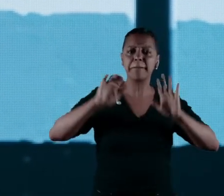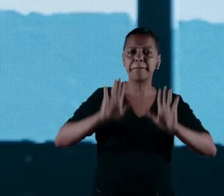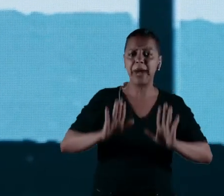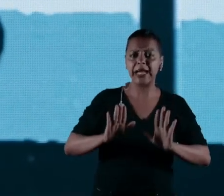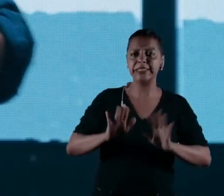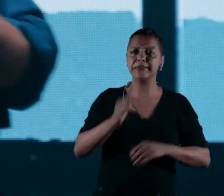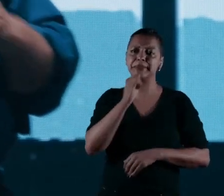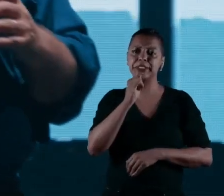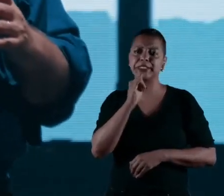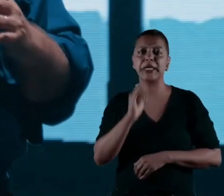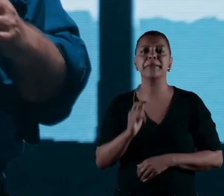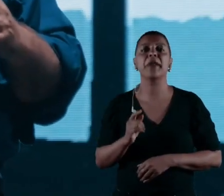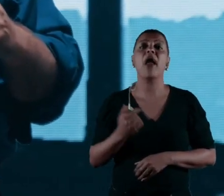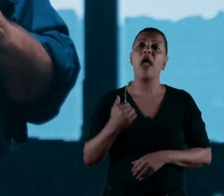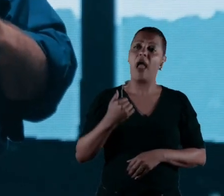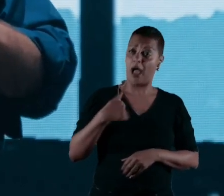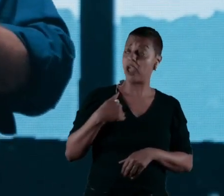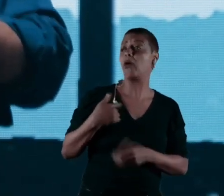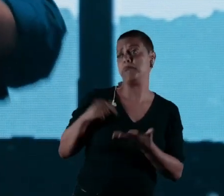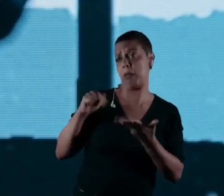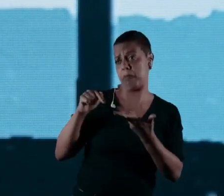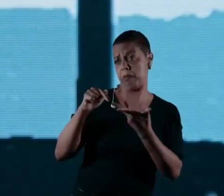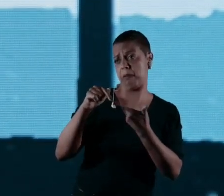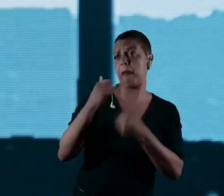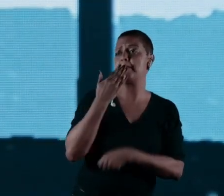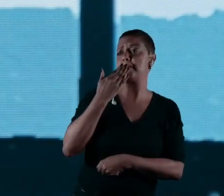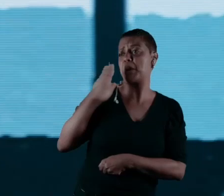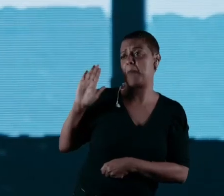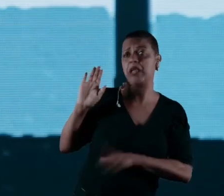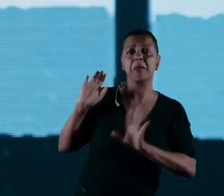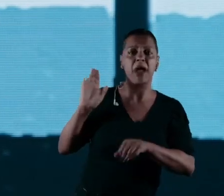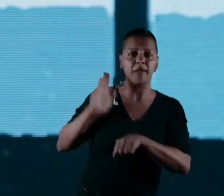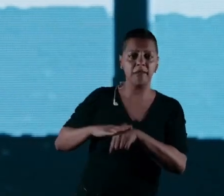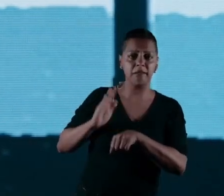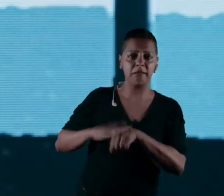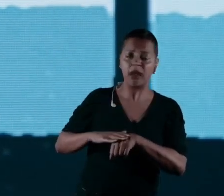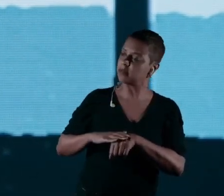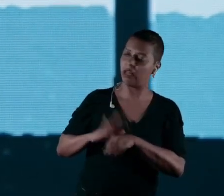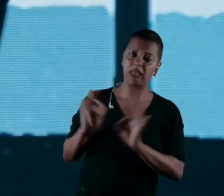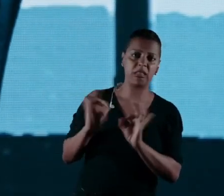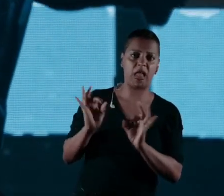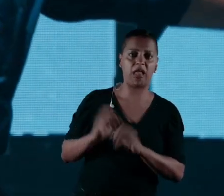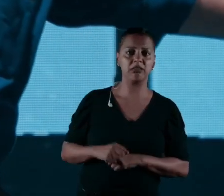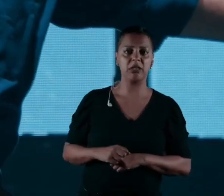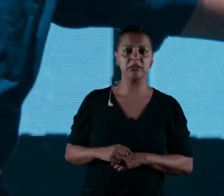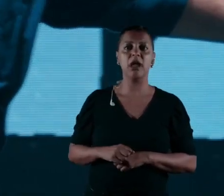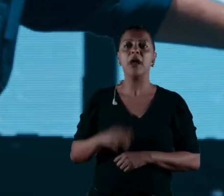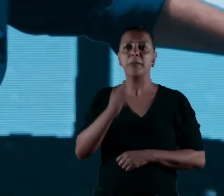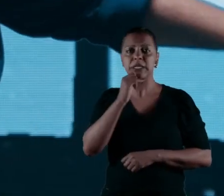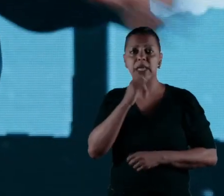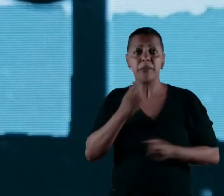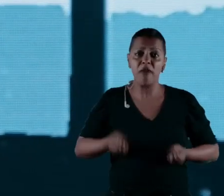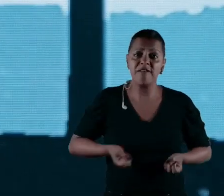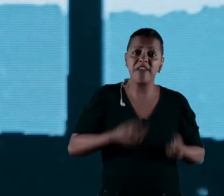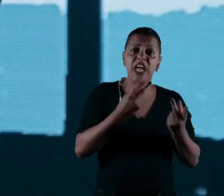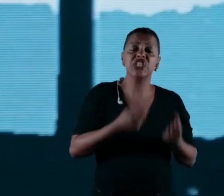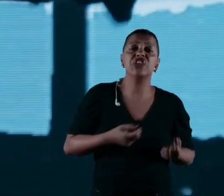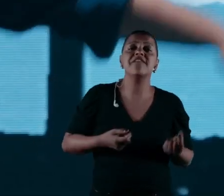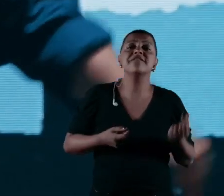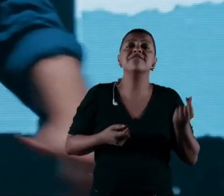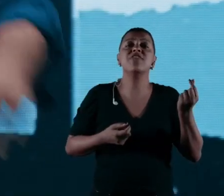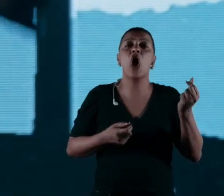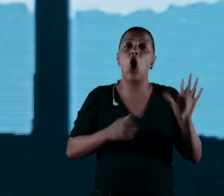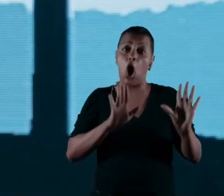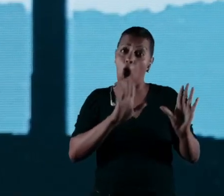um produto que não entregam. Fazem um preço e depois cobram por fora. É a chamada RT,